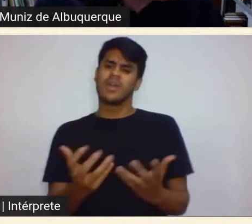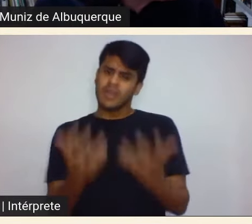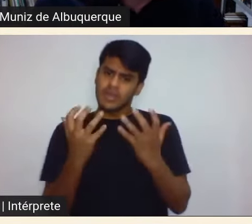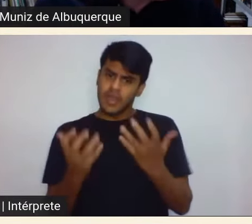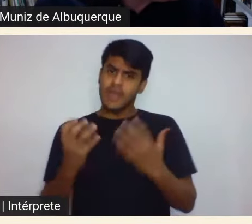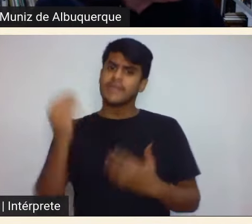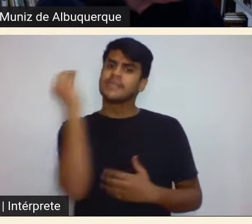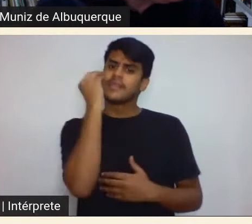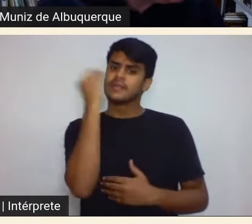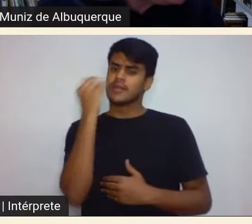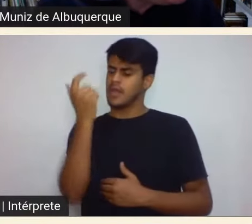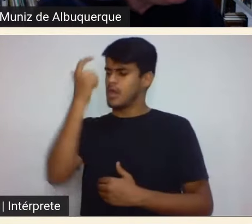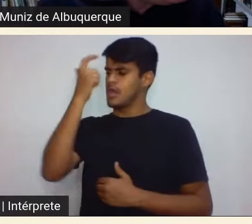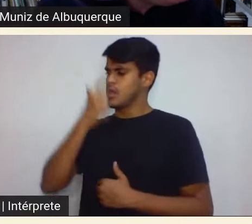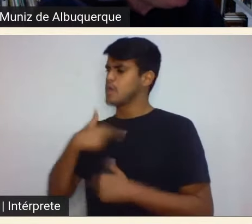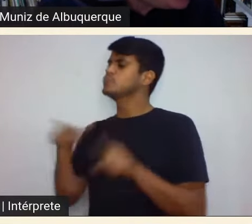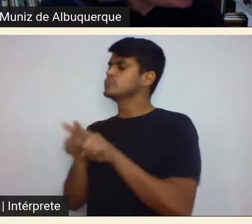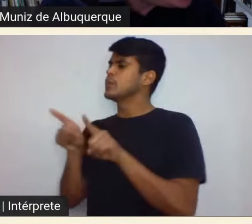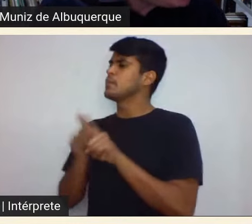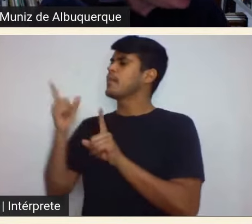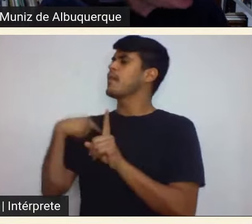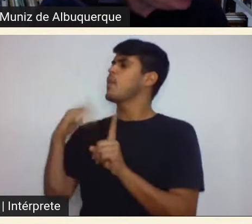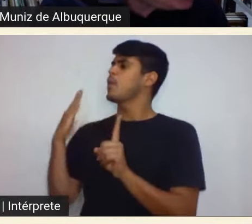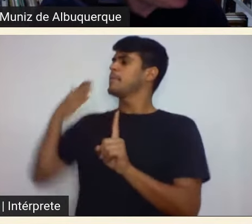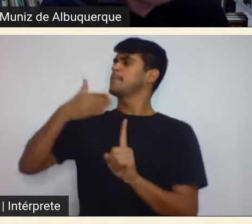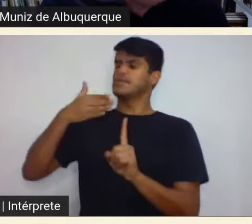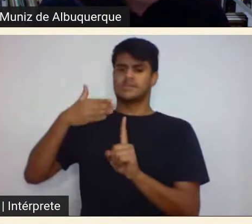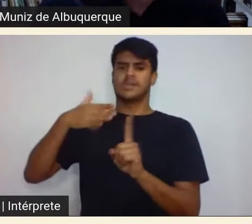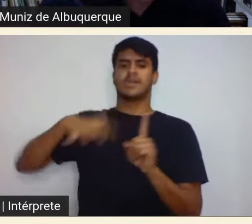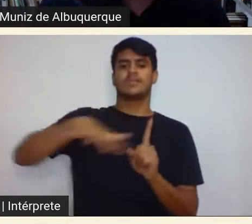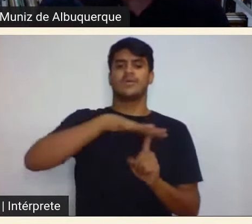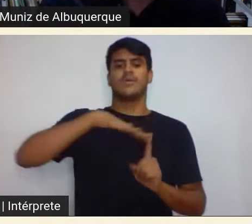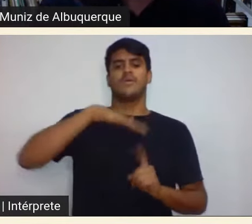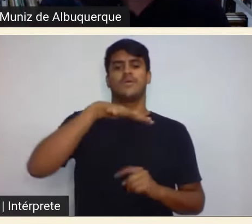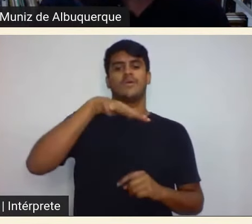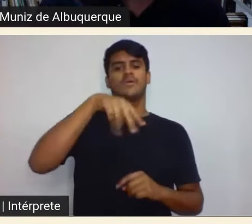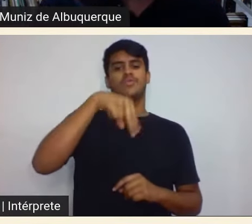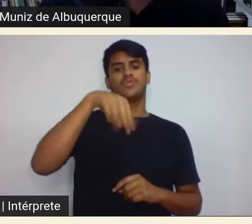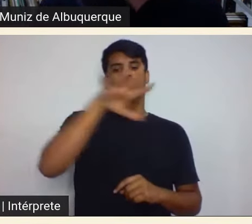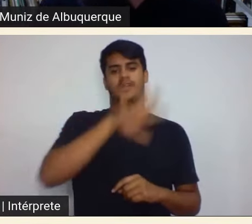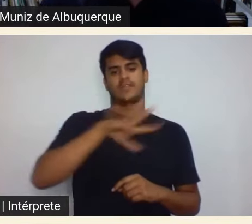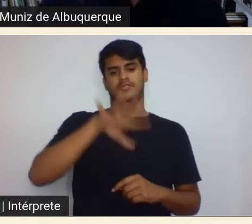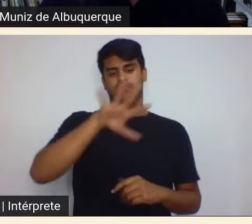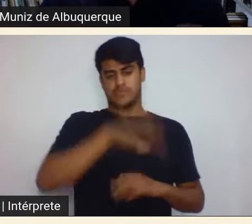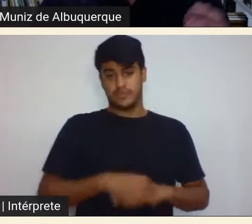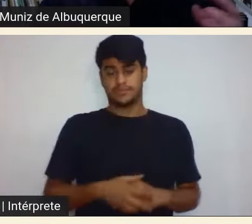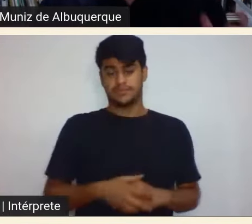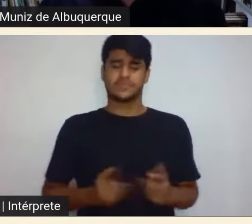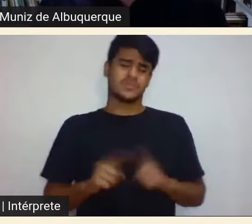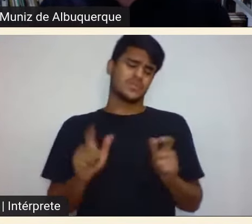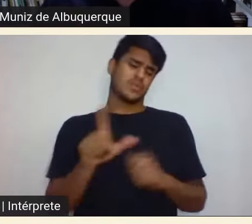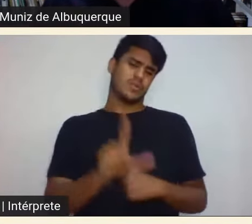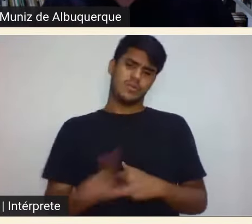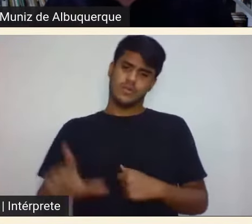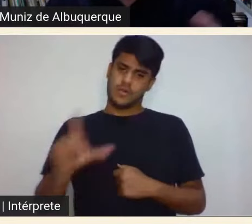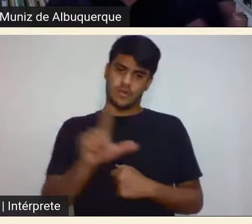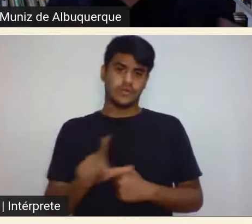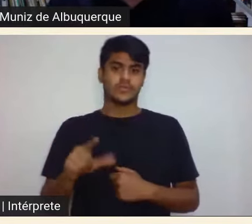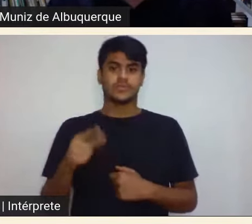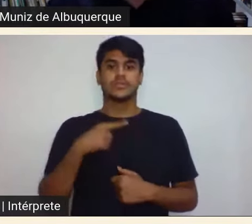um representante também, né, dessa região. Mas sem dúvida, né, que a